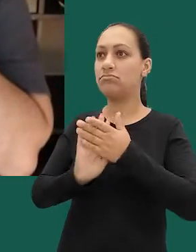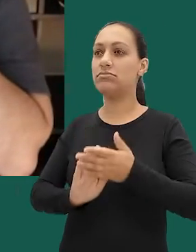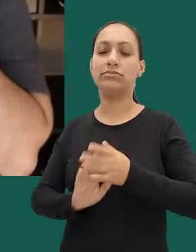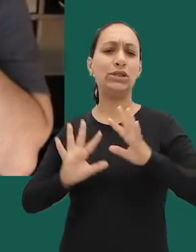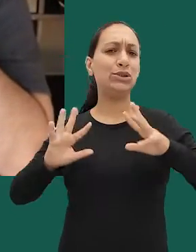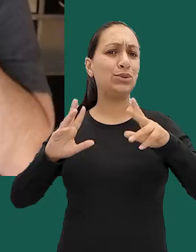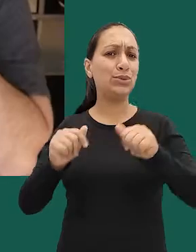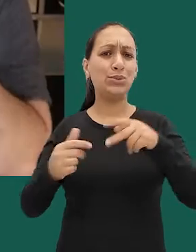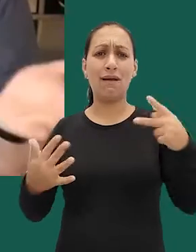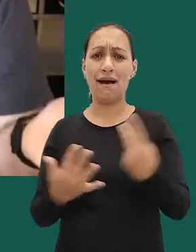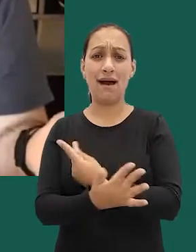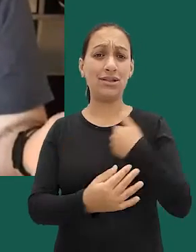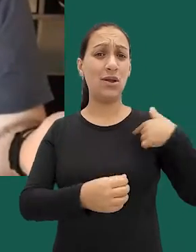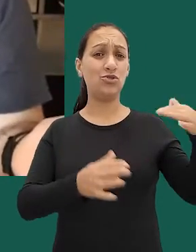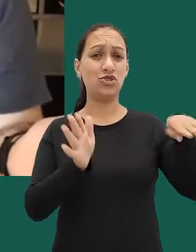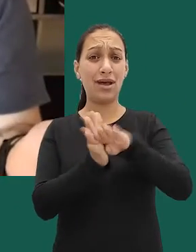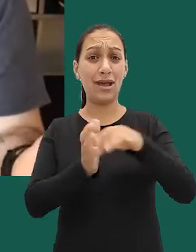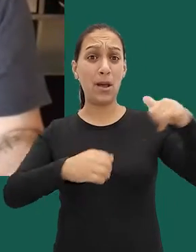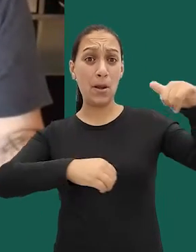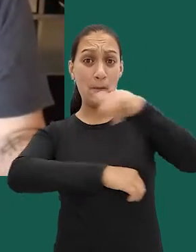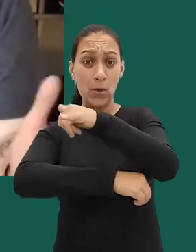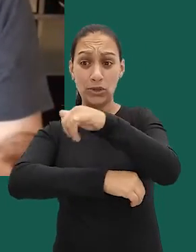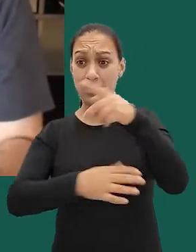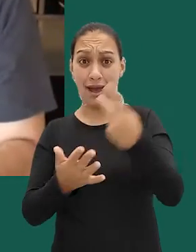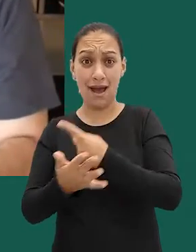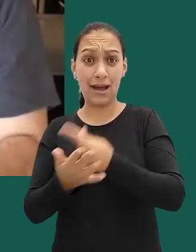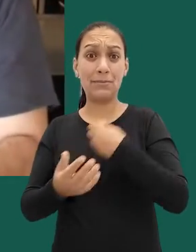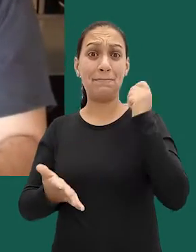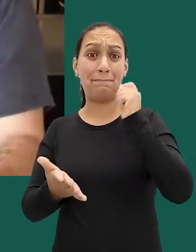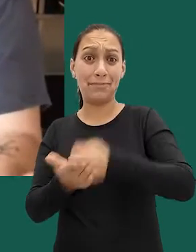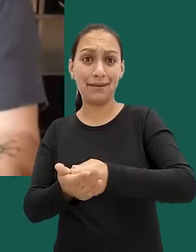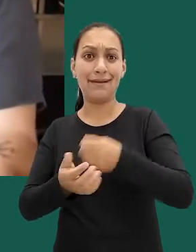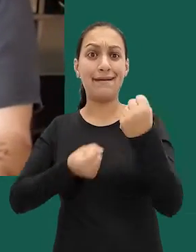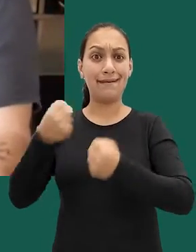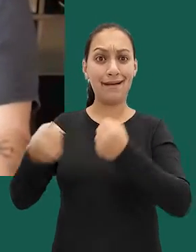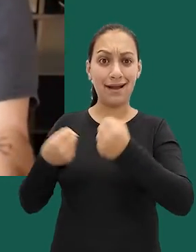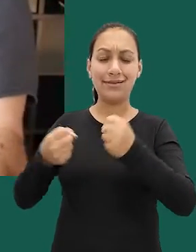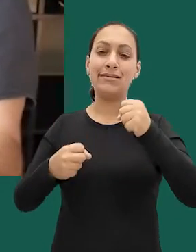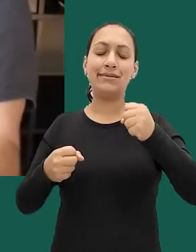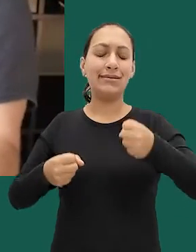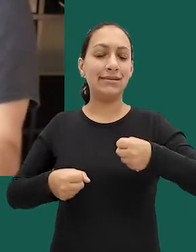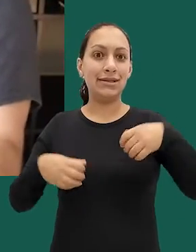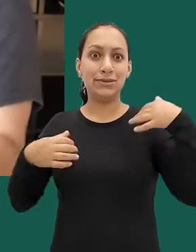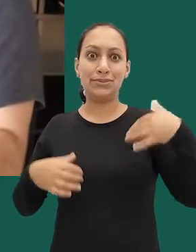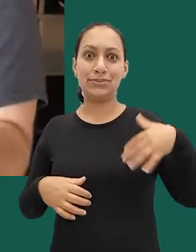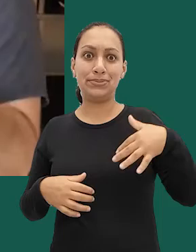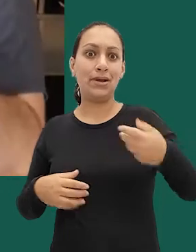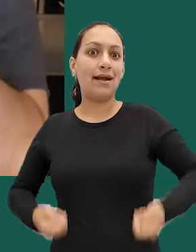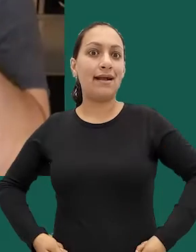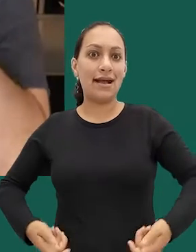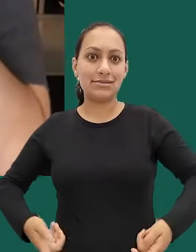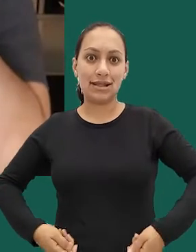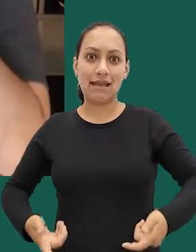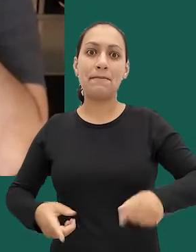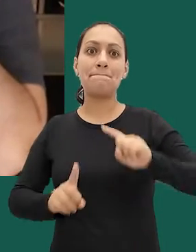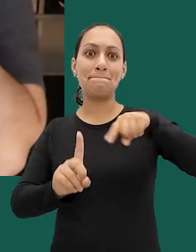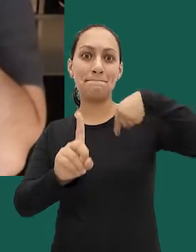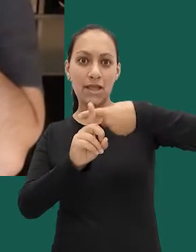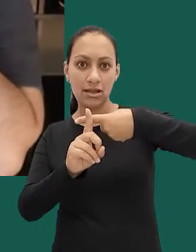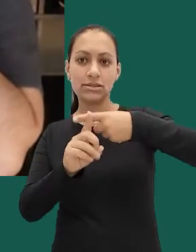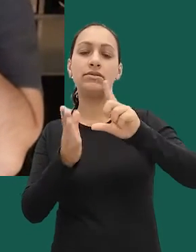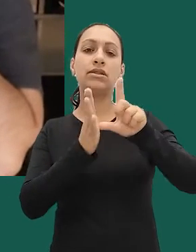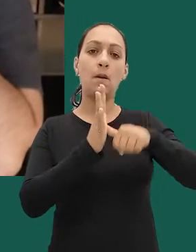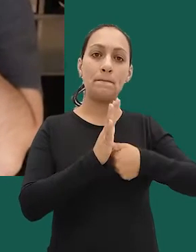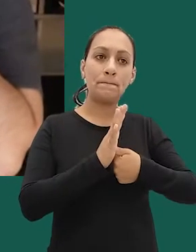desde o aeroporto errado, de alugar carro e acabar gastando muito mais, o que acabou me apertando depois para pagar aluguel.